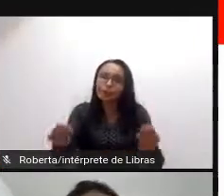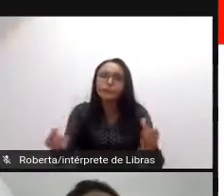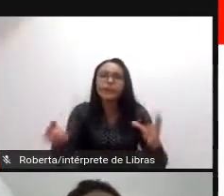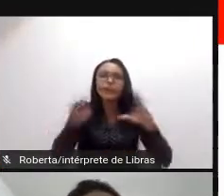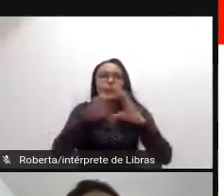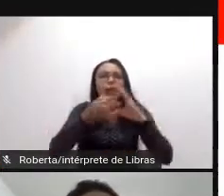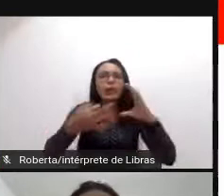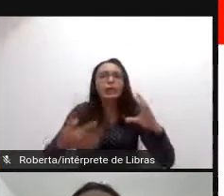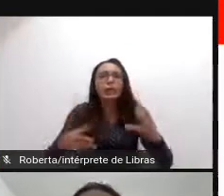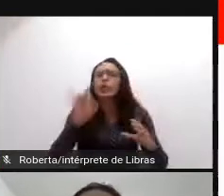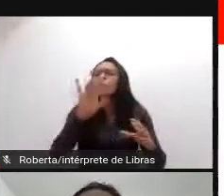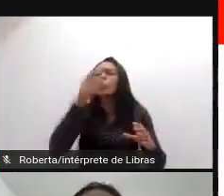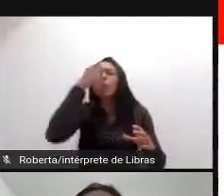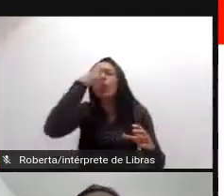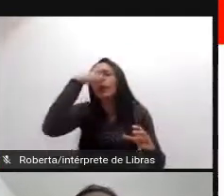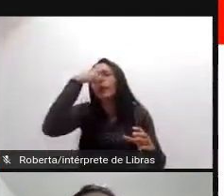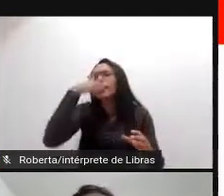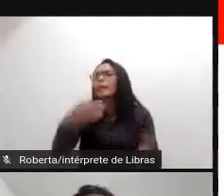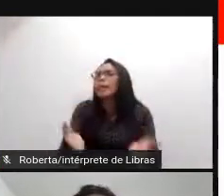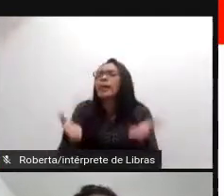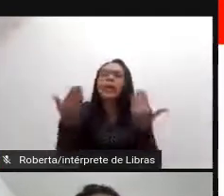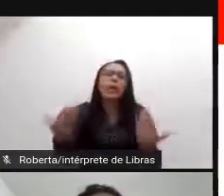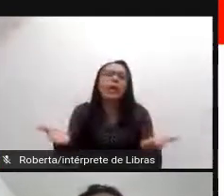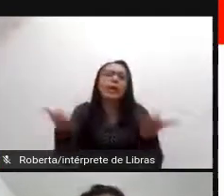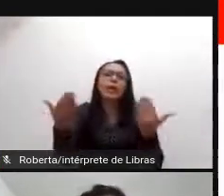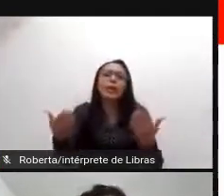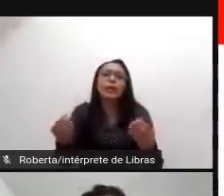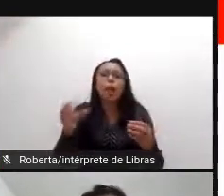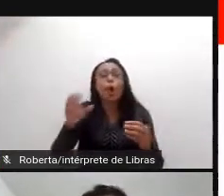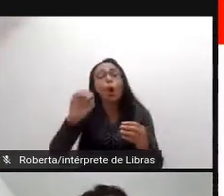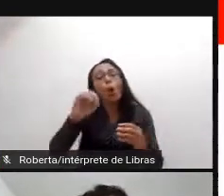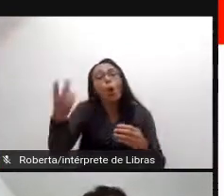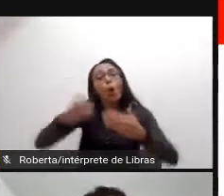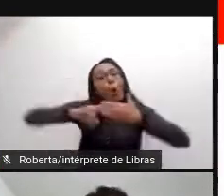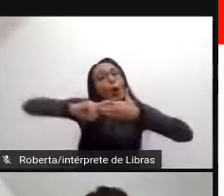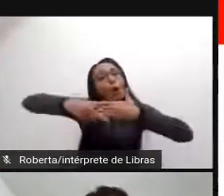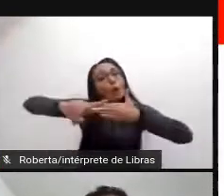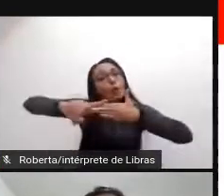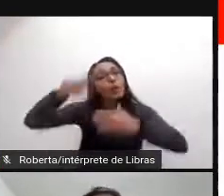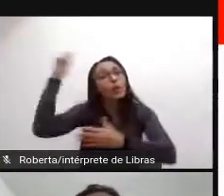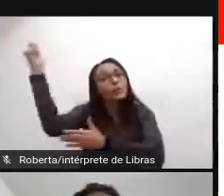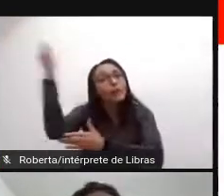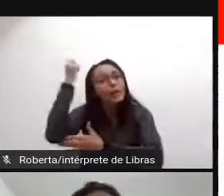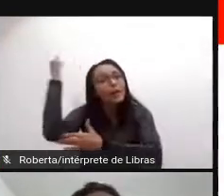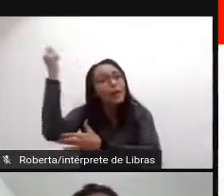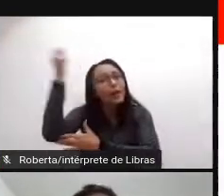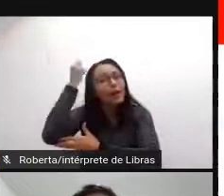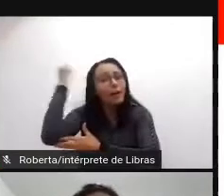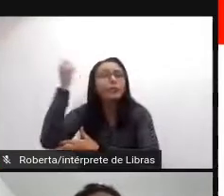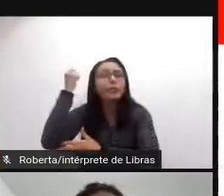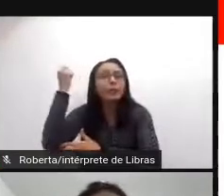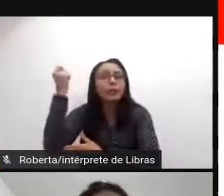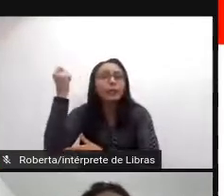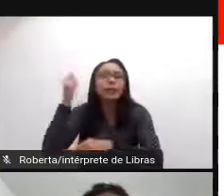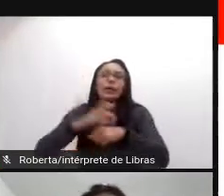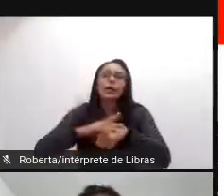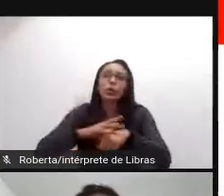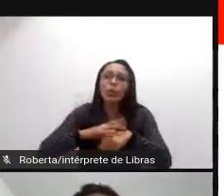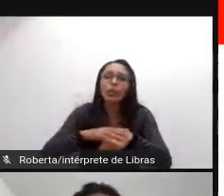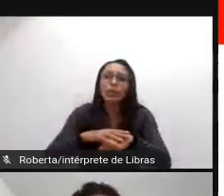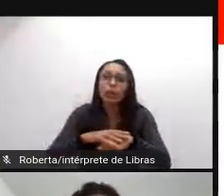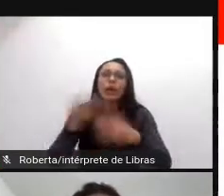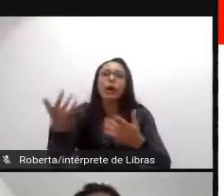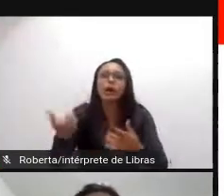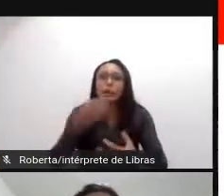uma gripe leve, como também tem uma consequência grave e drástica da doença, como a síndrome respiratória